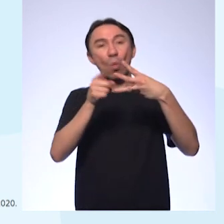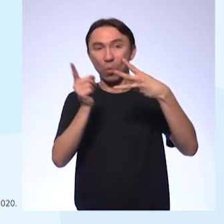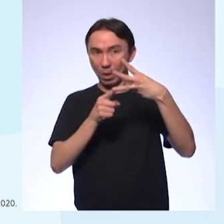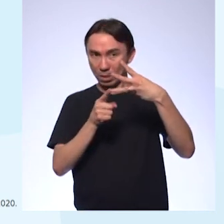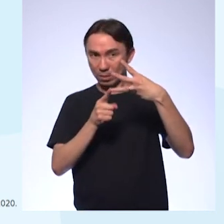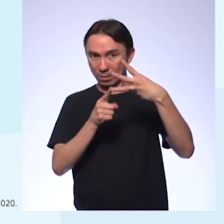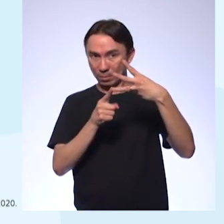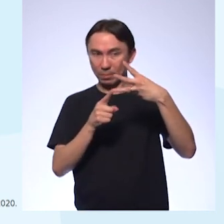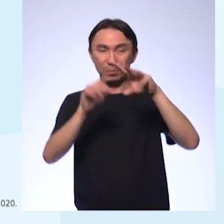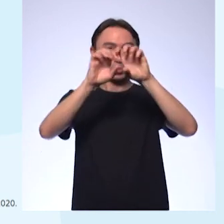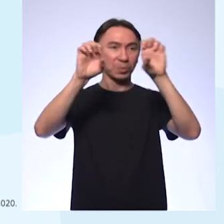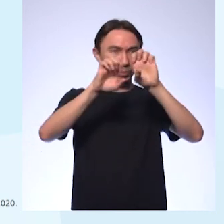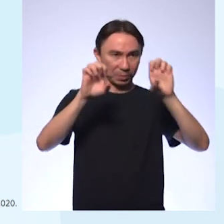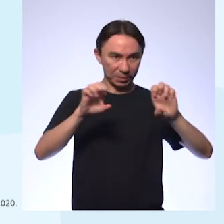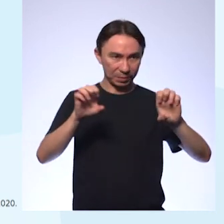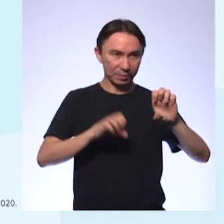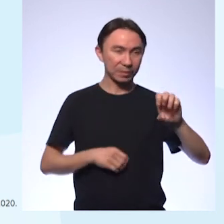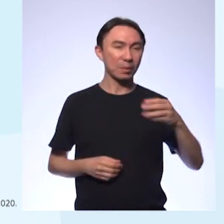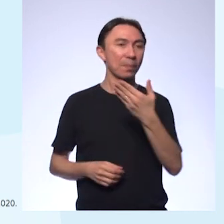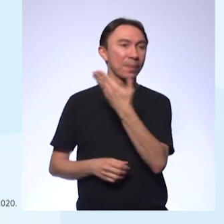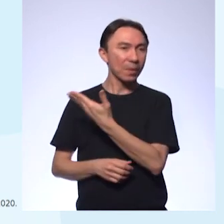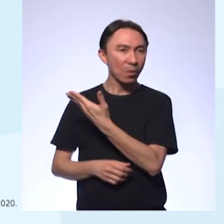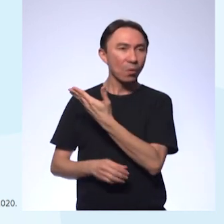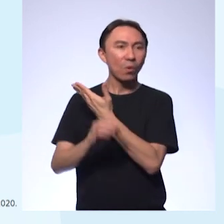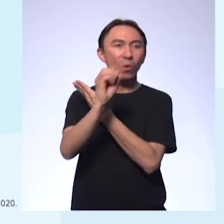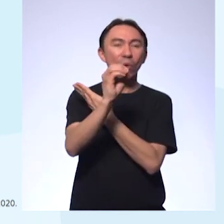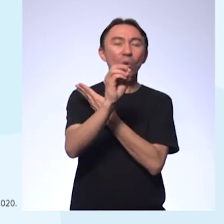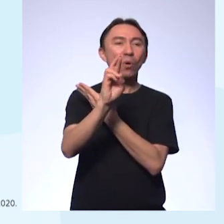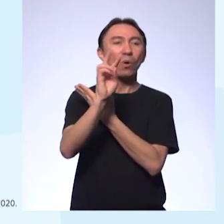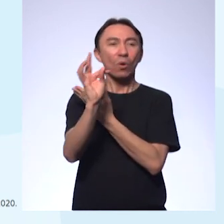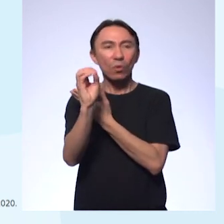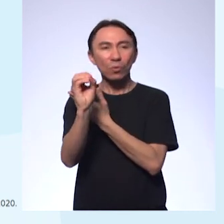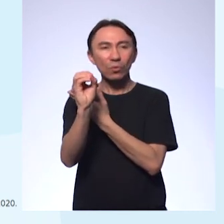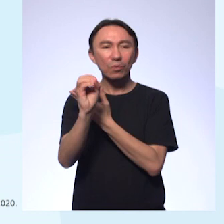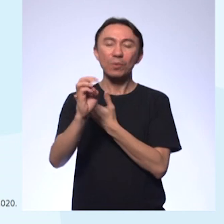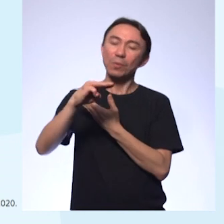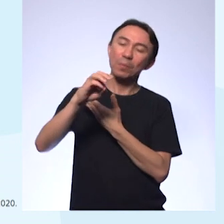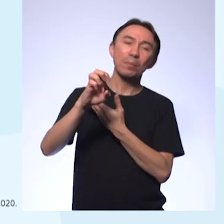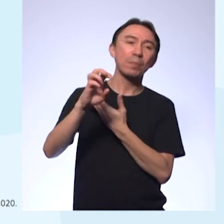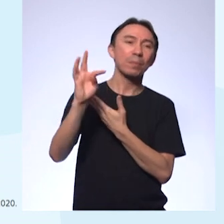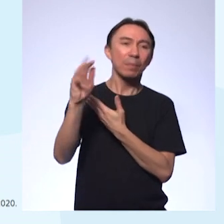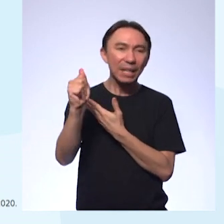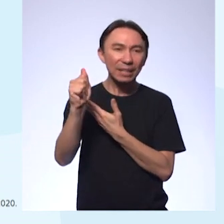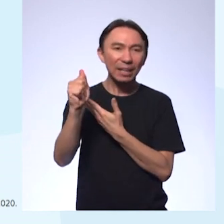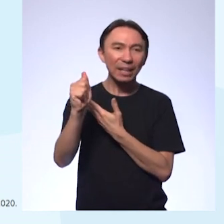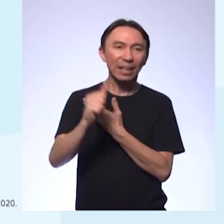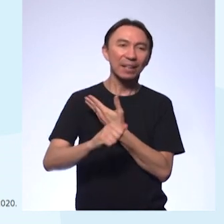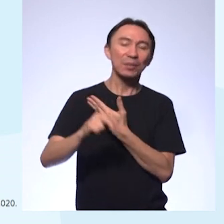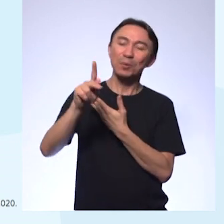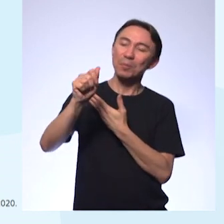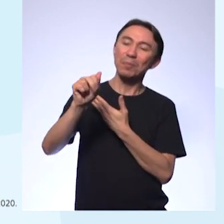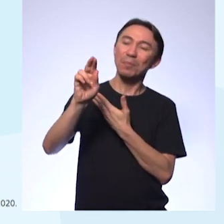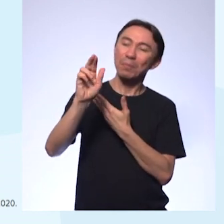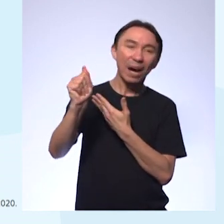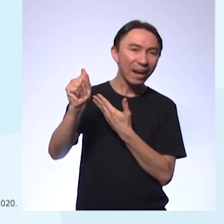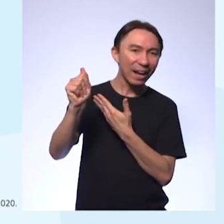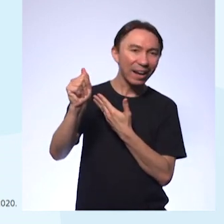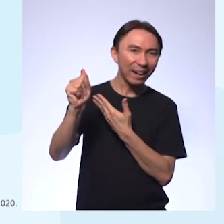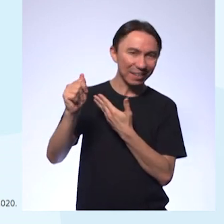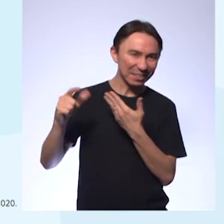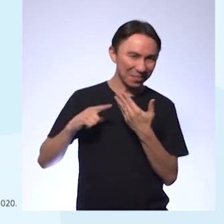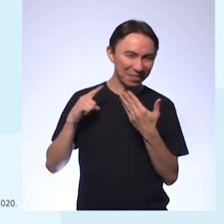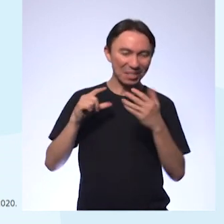ortoxileno, o metaxileno e o paraxileno. Se vocês olharem a estrutura desses